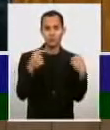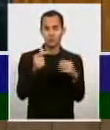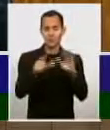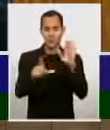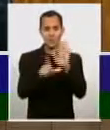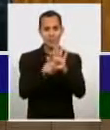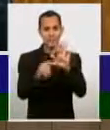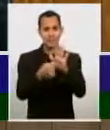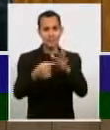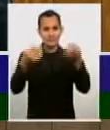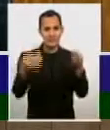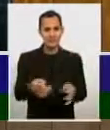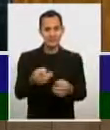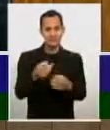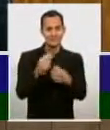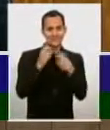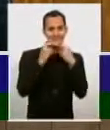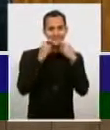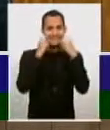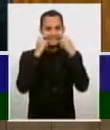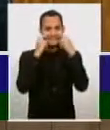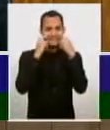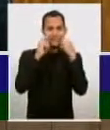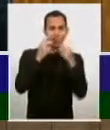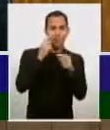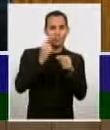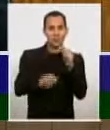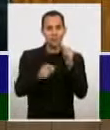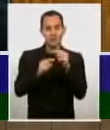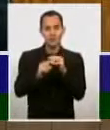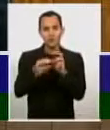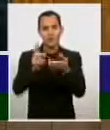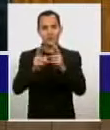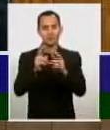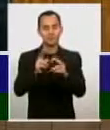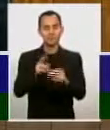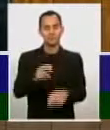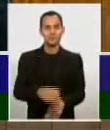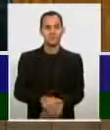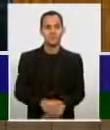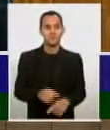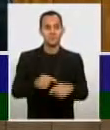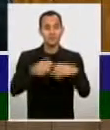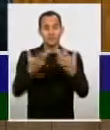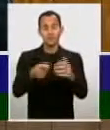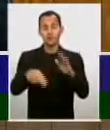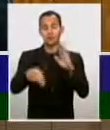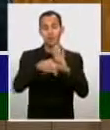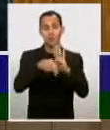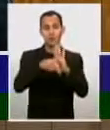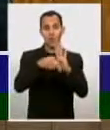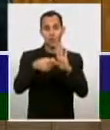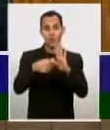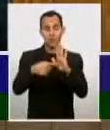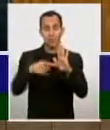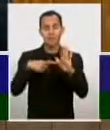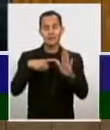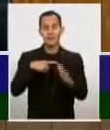norma específica, se sentem constrangidos ou impedidos de tomar alguma providência. Com uma norma expressa,